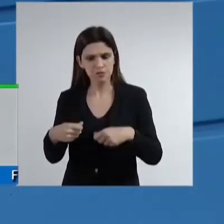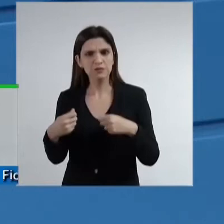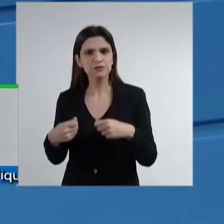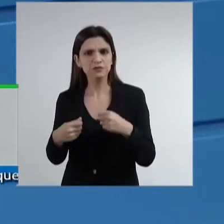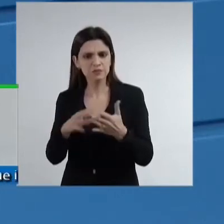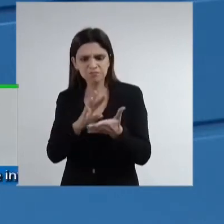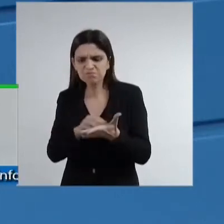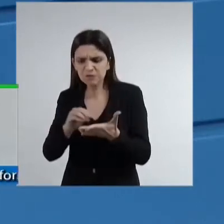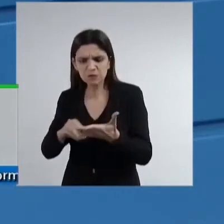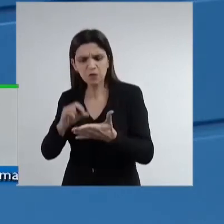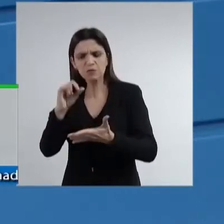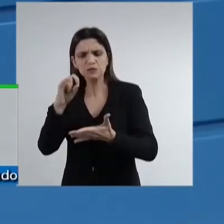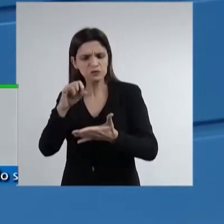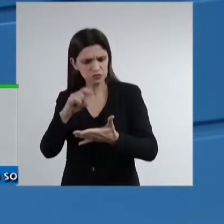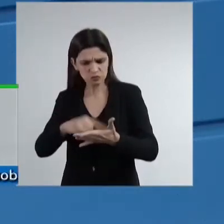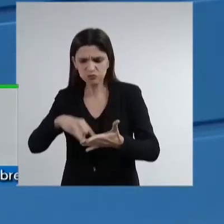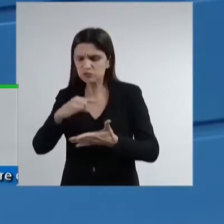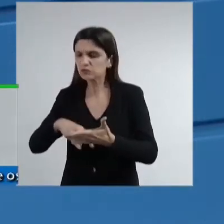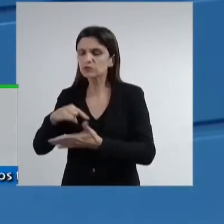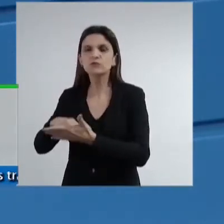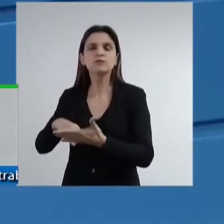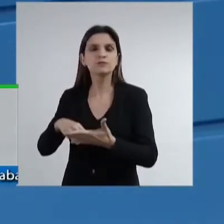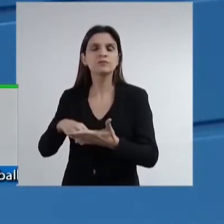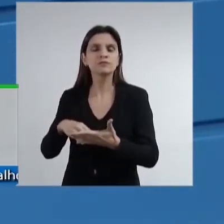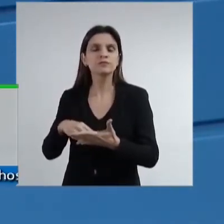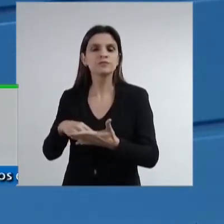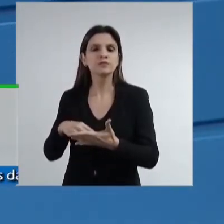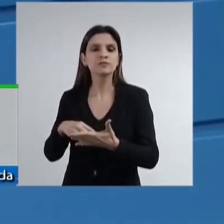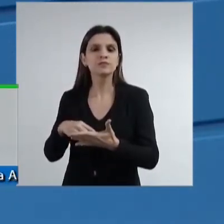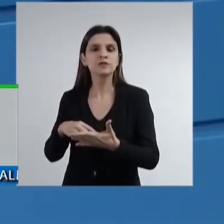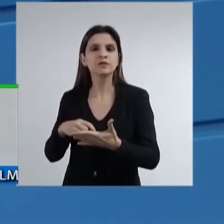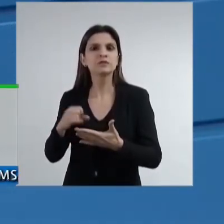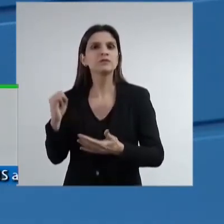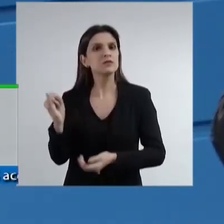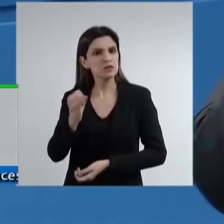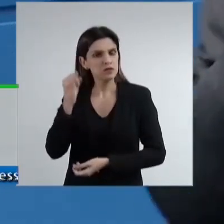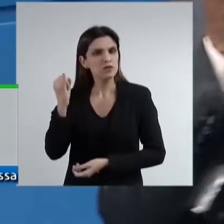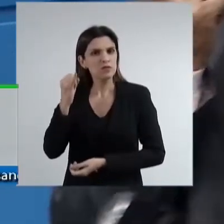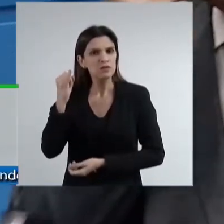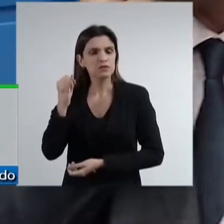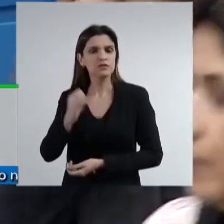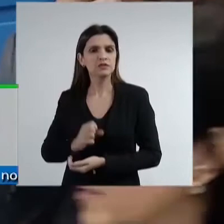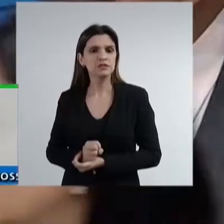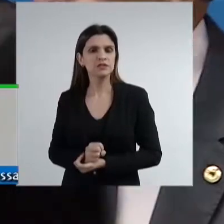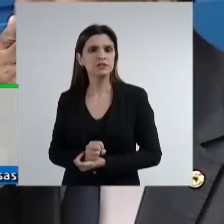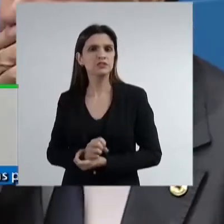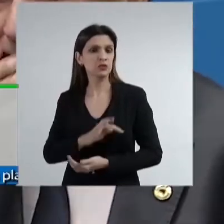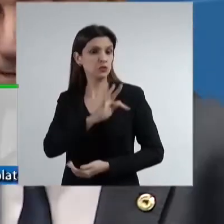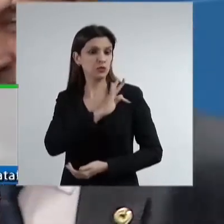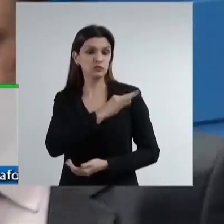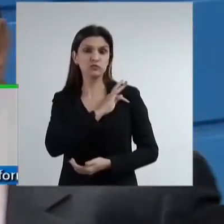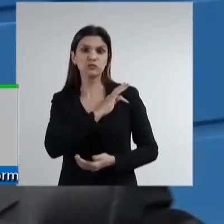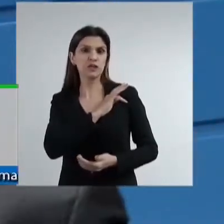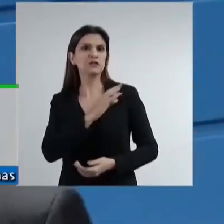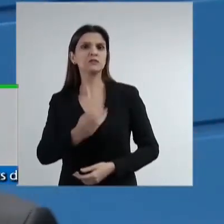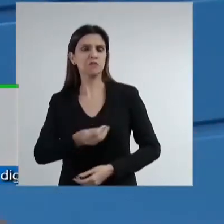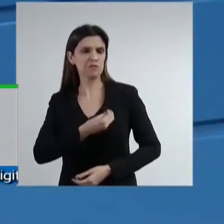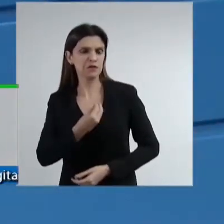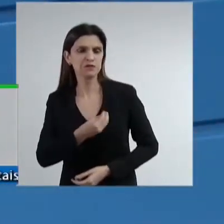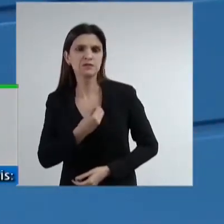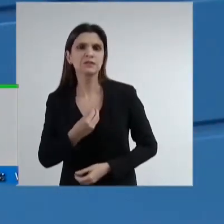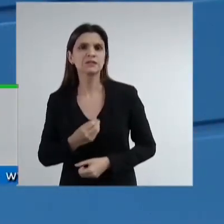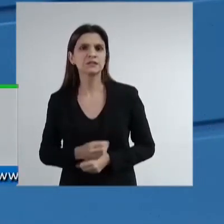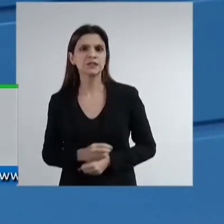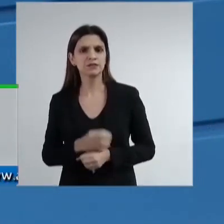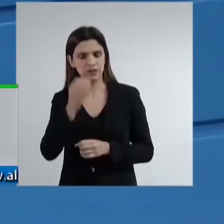os documentos, e nesse aspecto é fundamental nos valermos de técnicos, de engenheiros